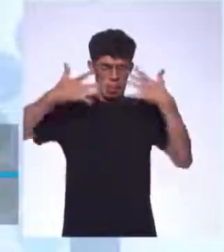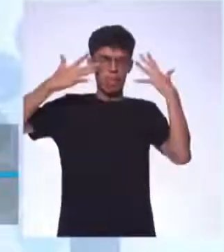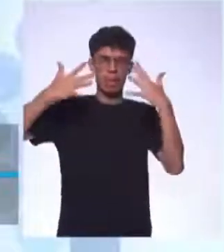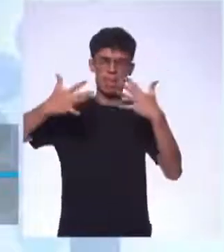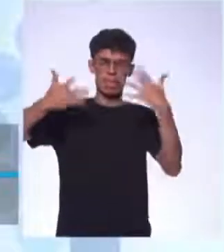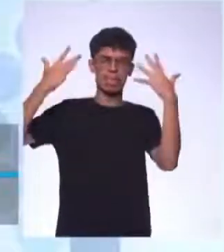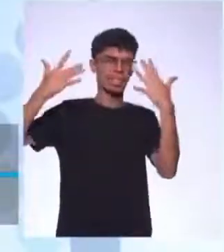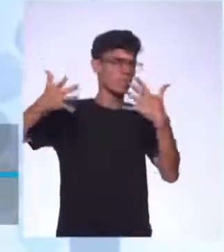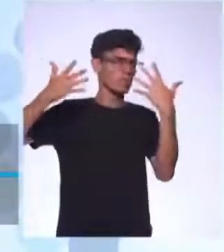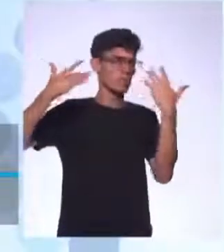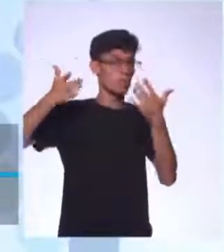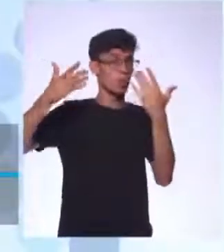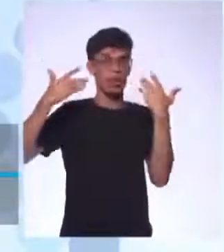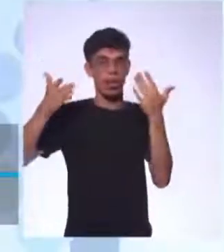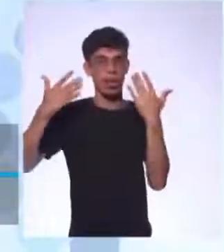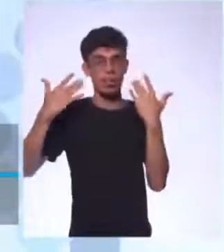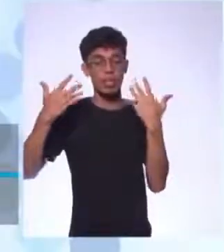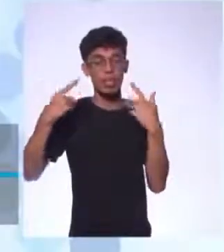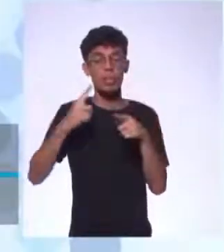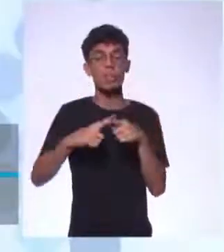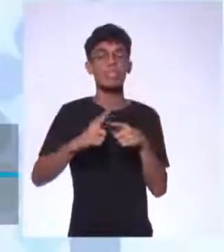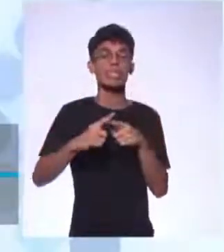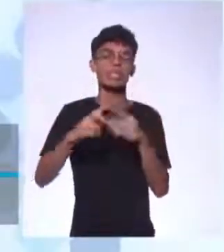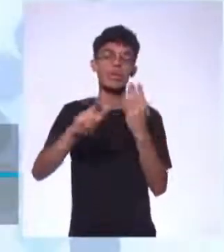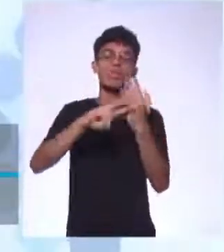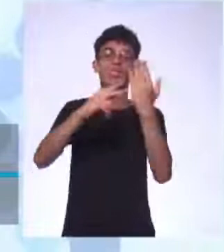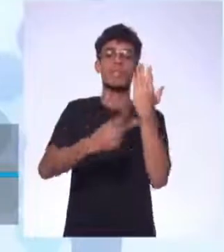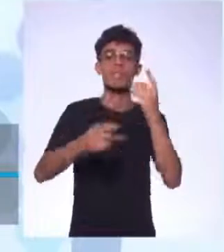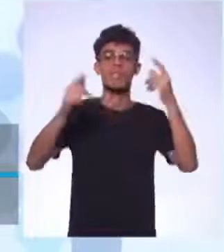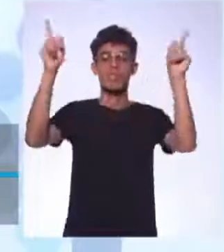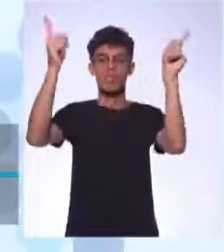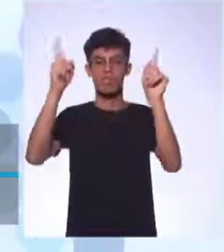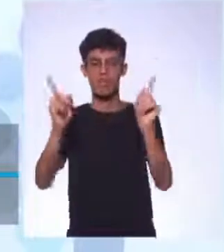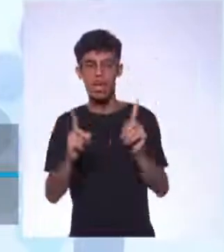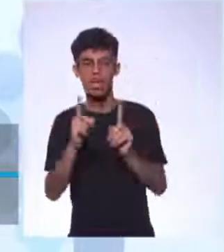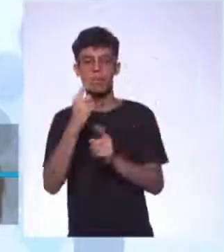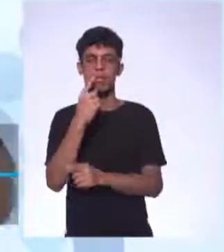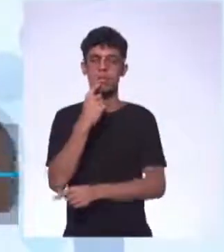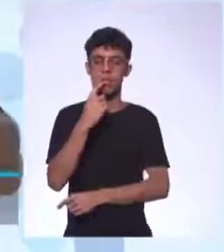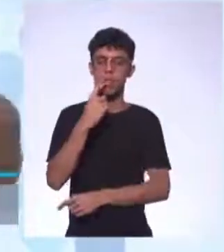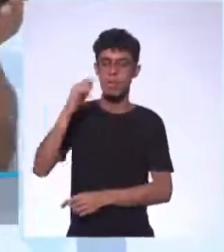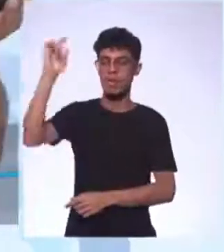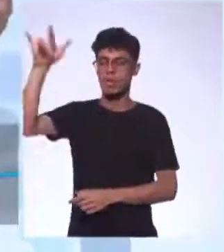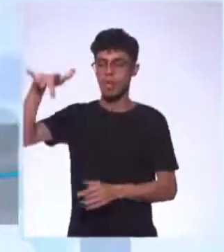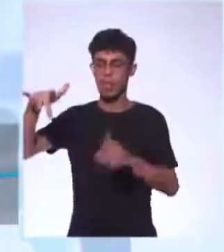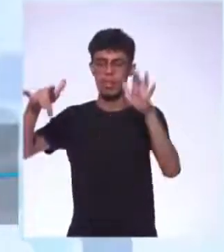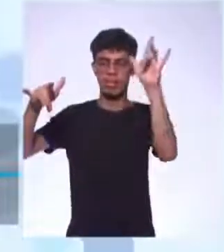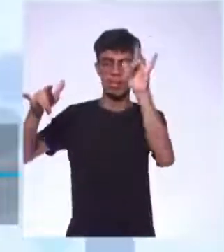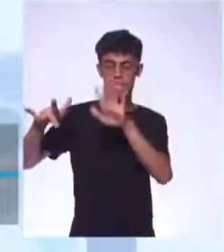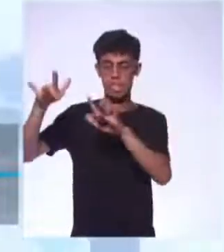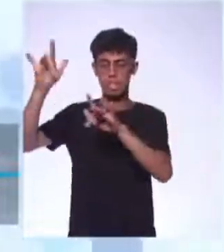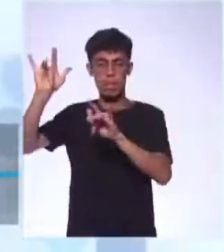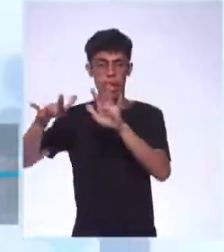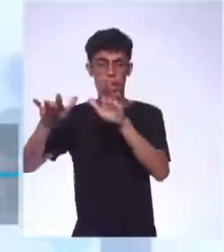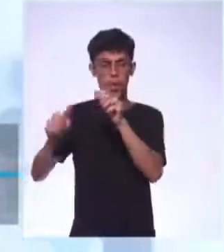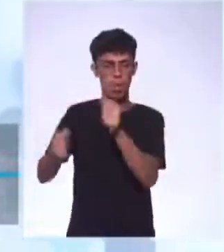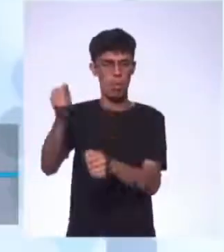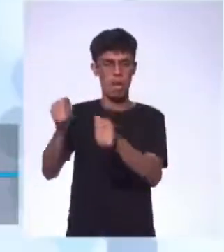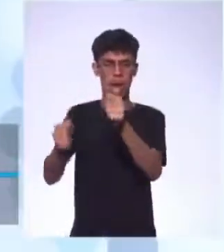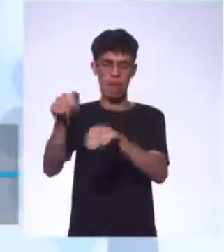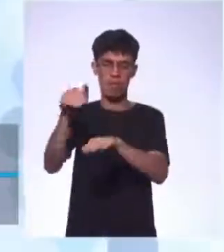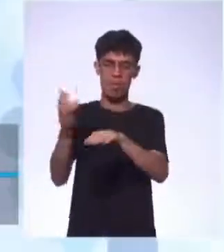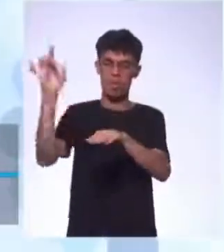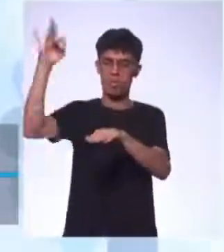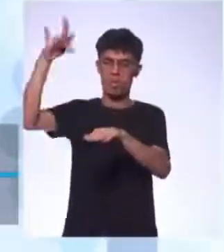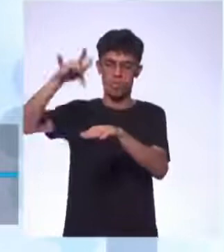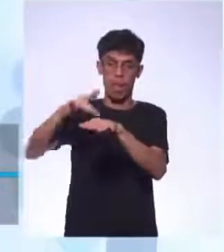quê? Porque esses raios, eles entram, os infravermelhos, e não conseguem sair. Mesma coisa